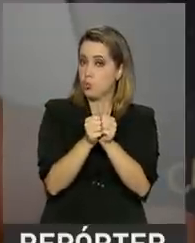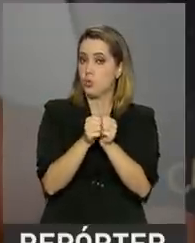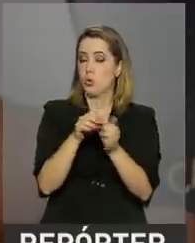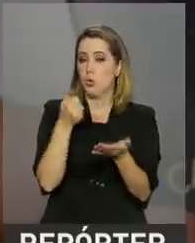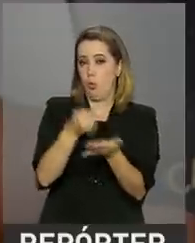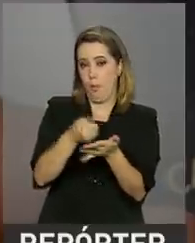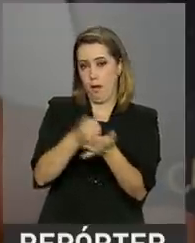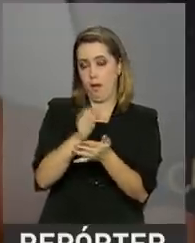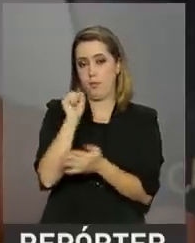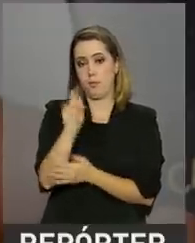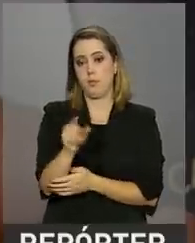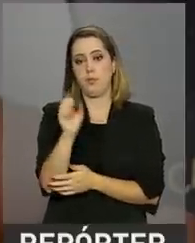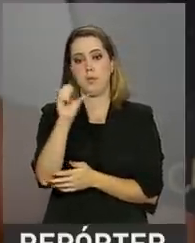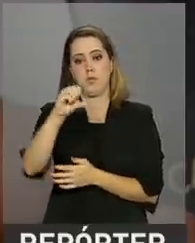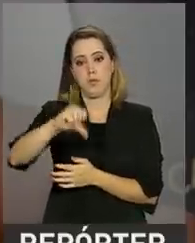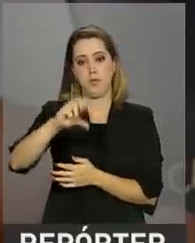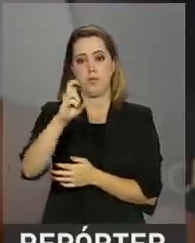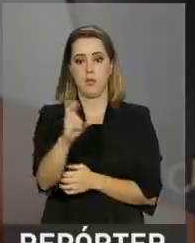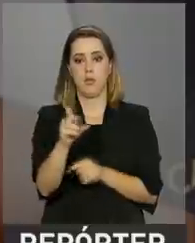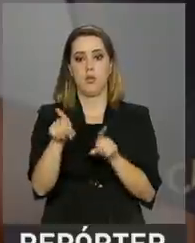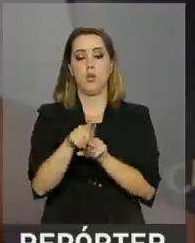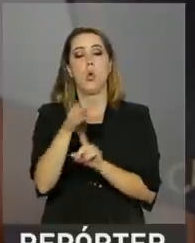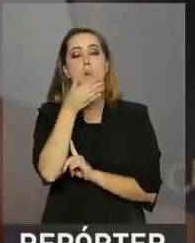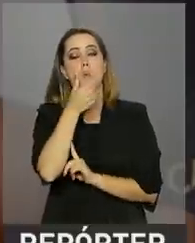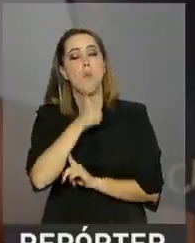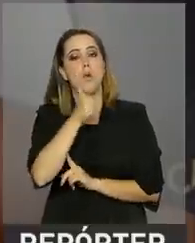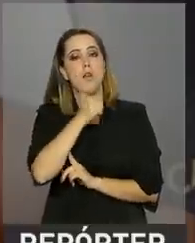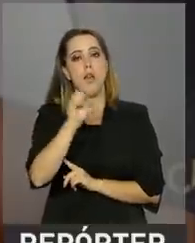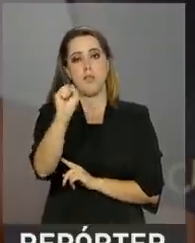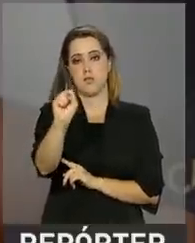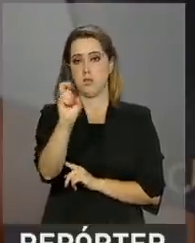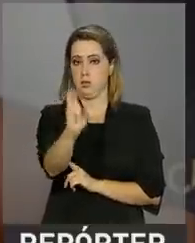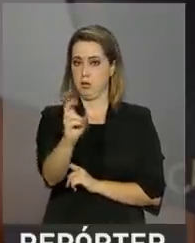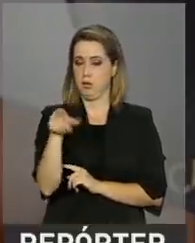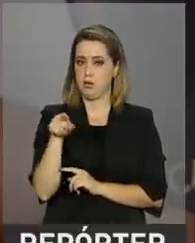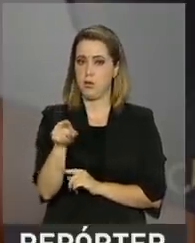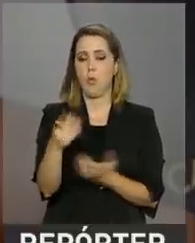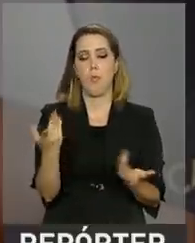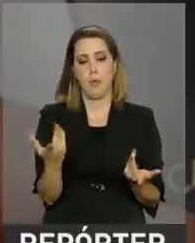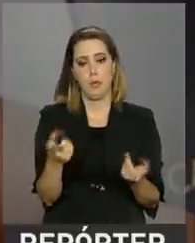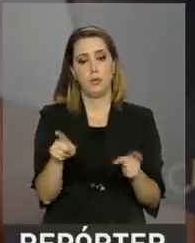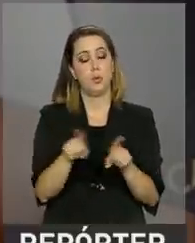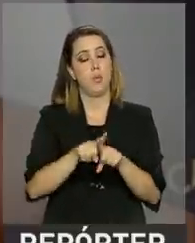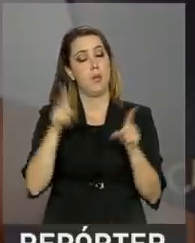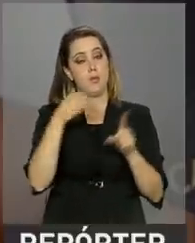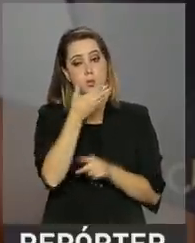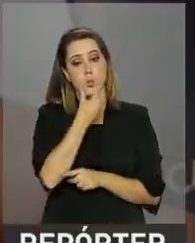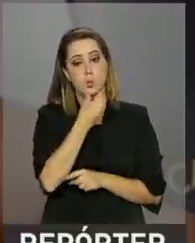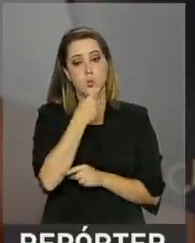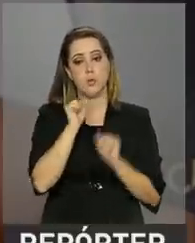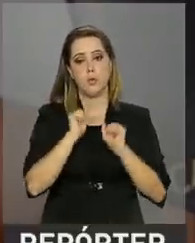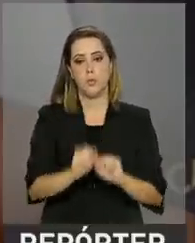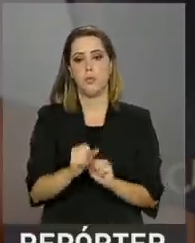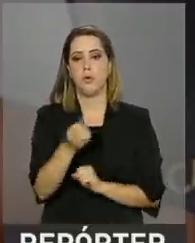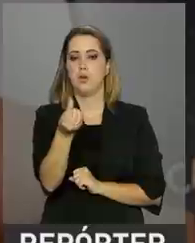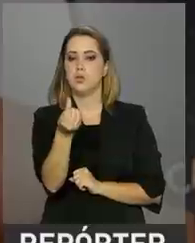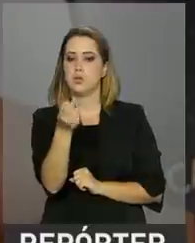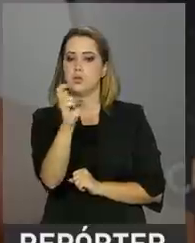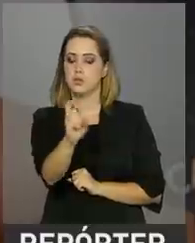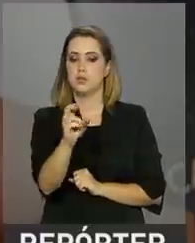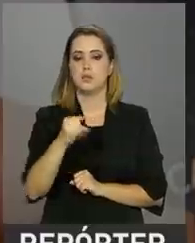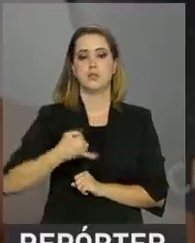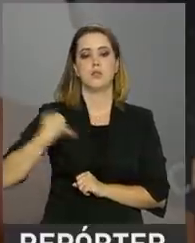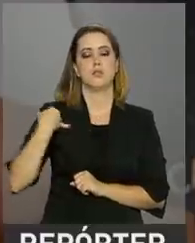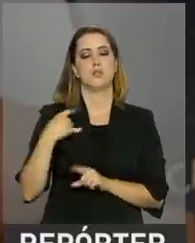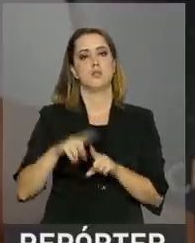e mulheres 85 pontos. Homens ainda podem se aposentar aos 65 anos e mulheres aos 60 anos